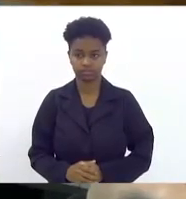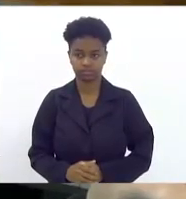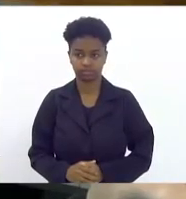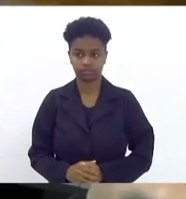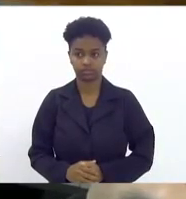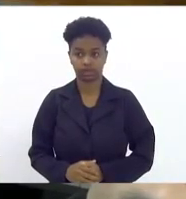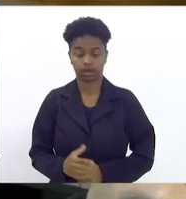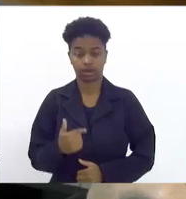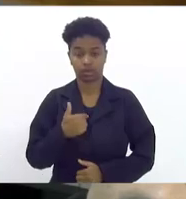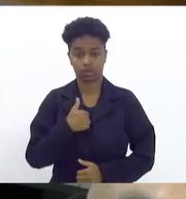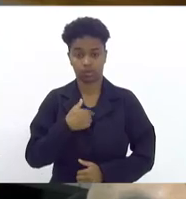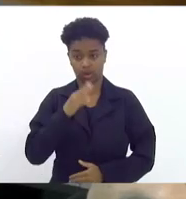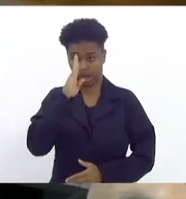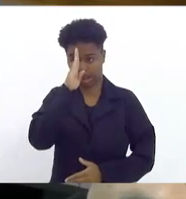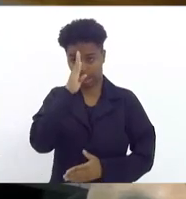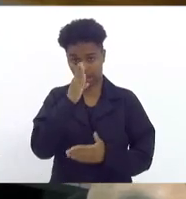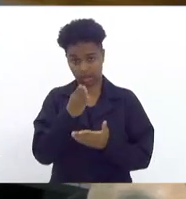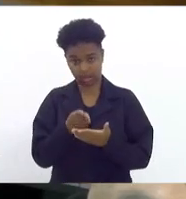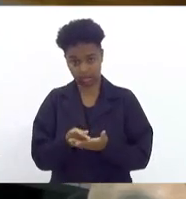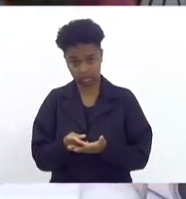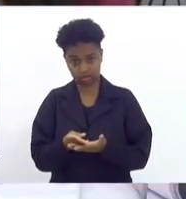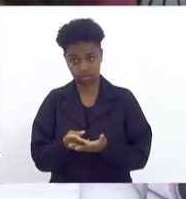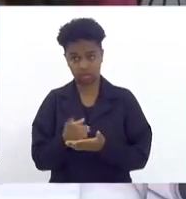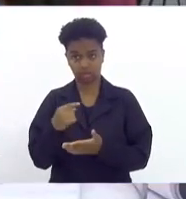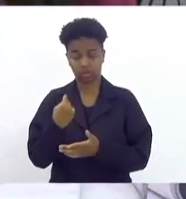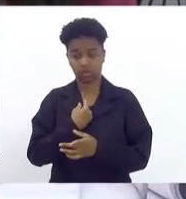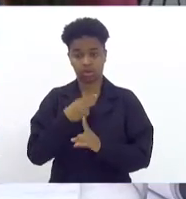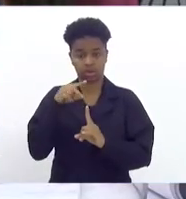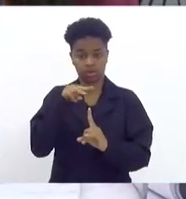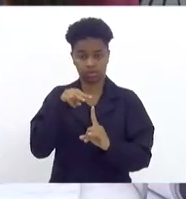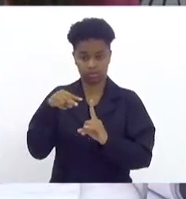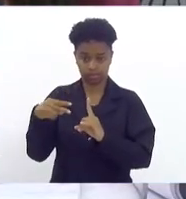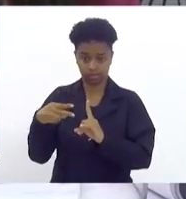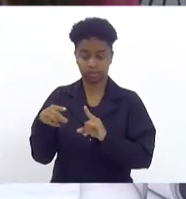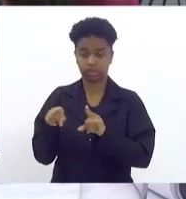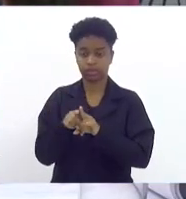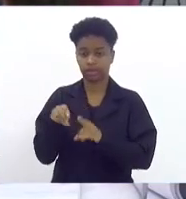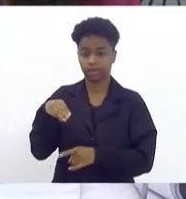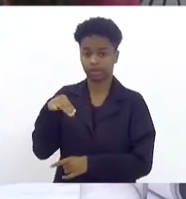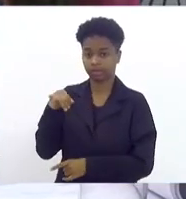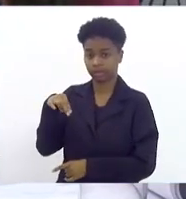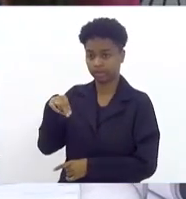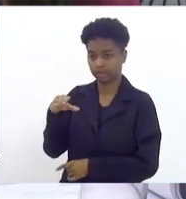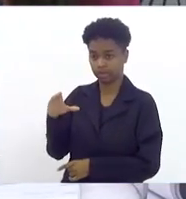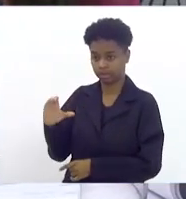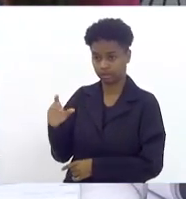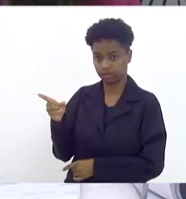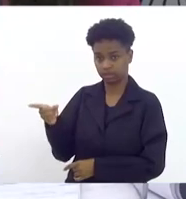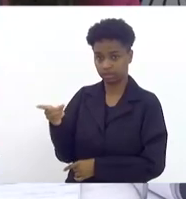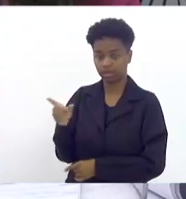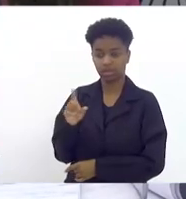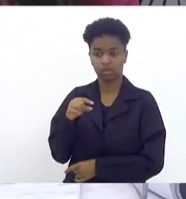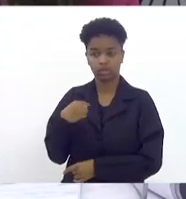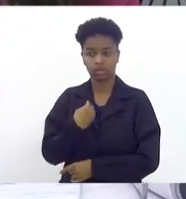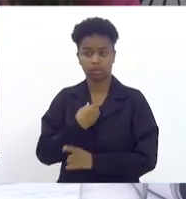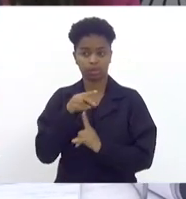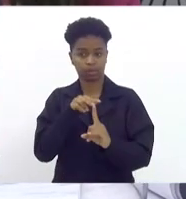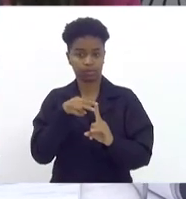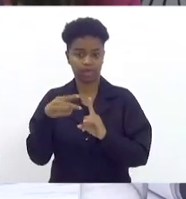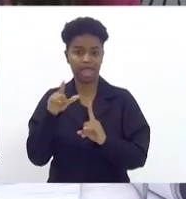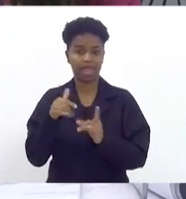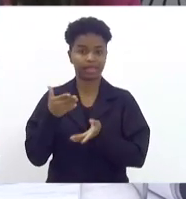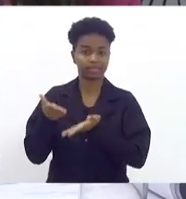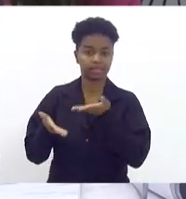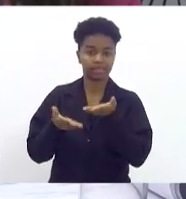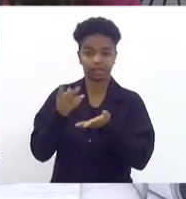Eu ainda acredito que a nossa visão e a visão do MINC, quando a gente começou a discutir esse projeto, era, de fato, atender aquele que mais